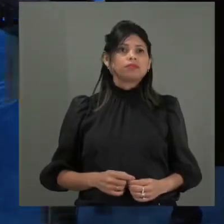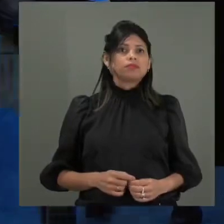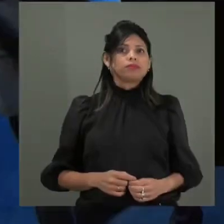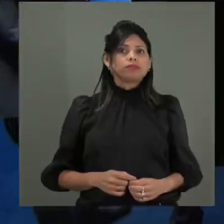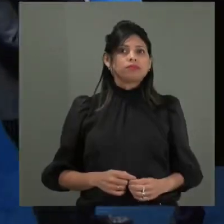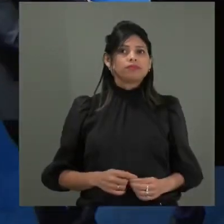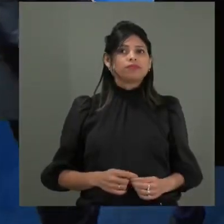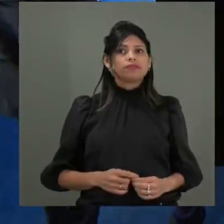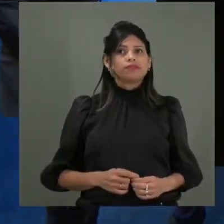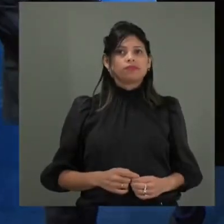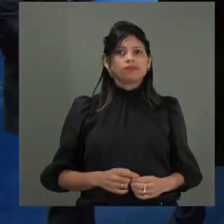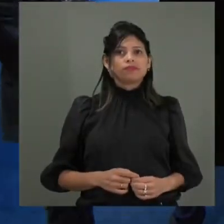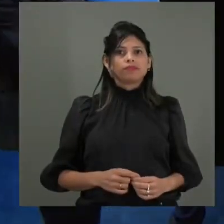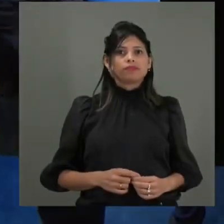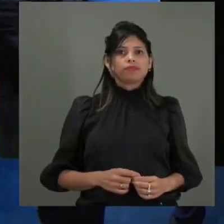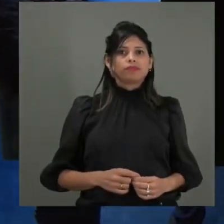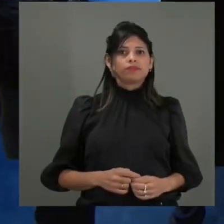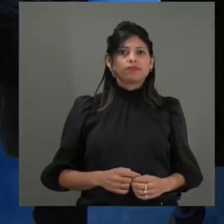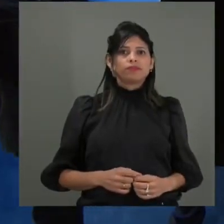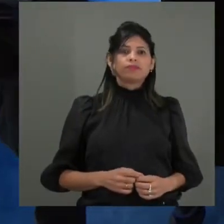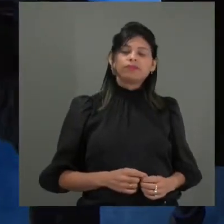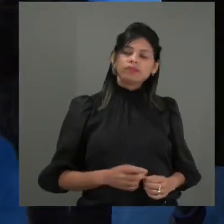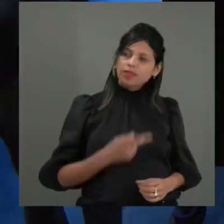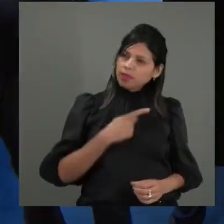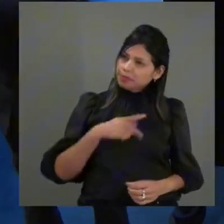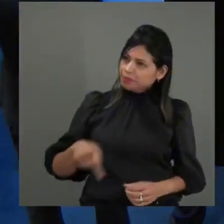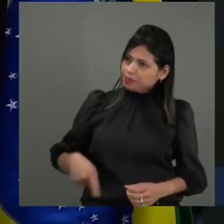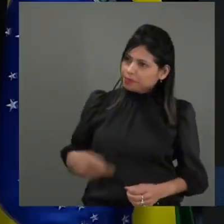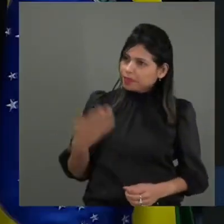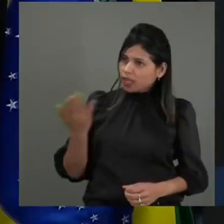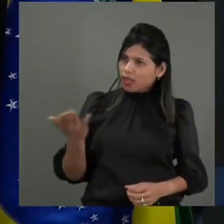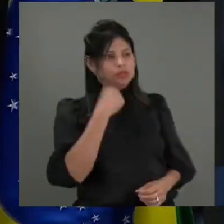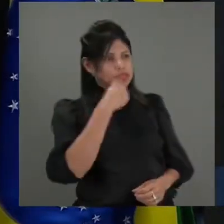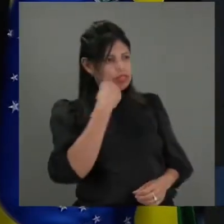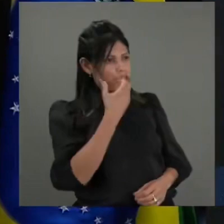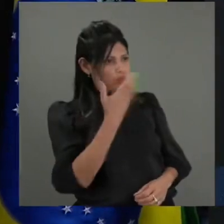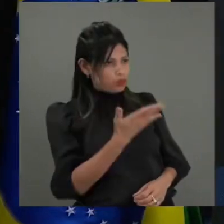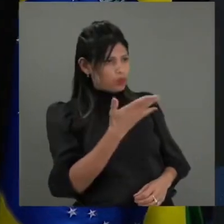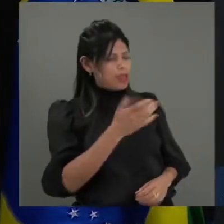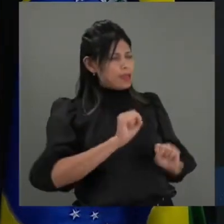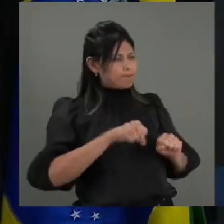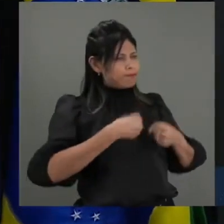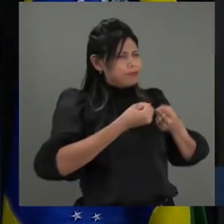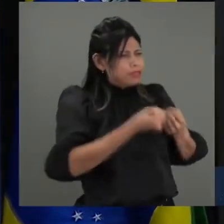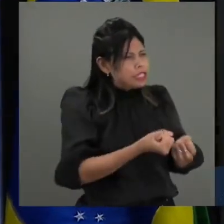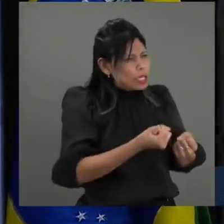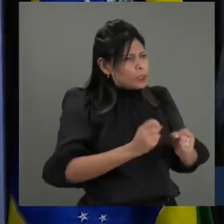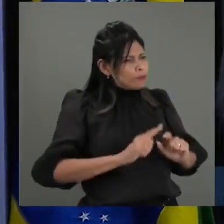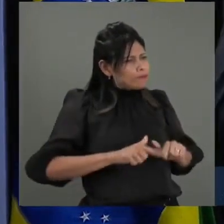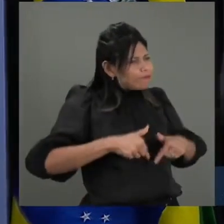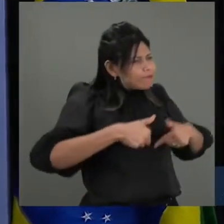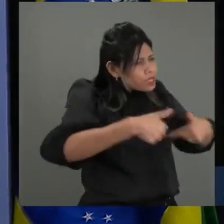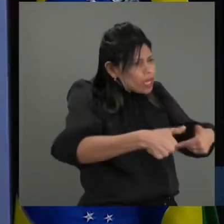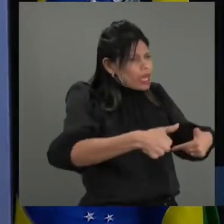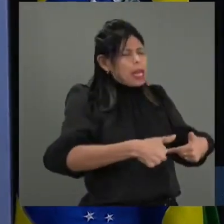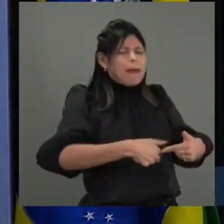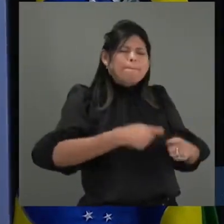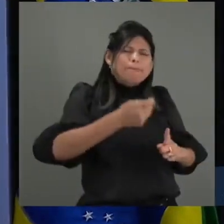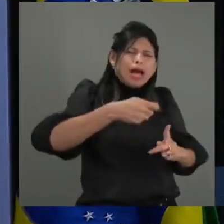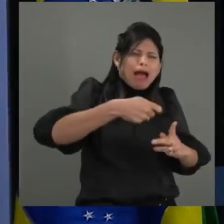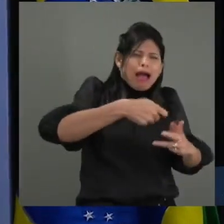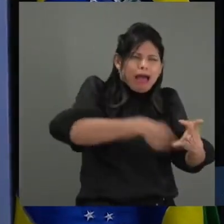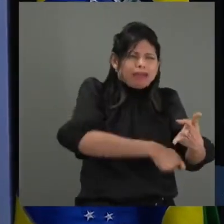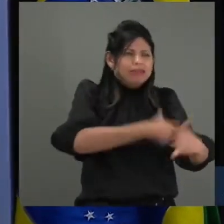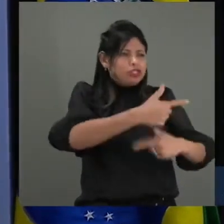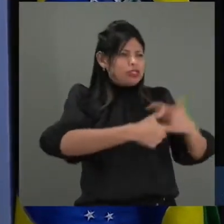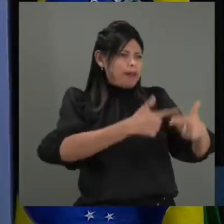Senhor presidente, além do reconhecimento do esforço do relator senador Eduardo Braga, toda a sua dedicação, meses de trabalho, toda a sua